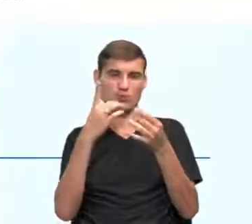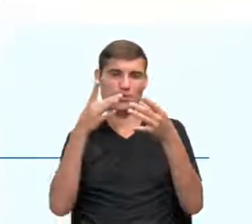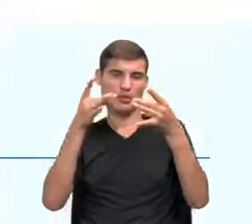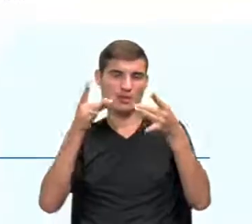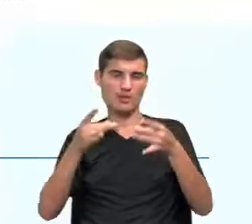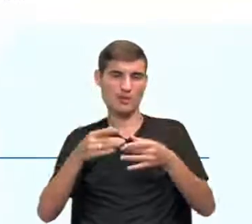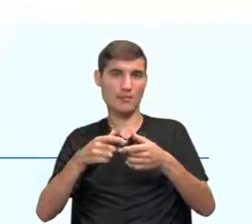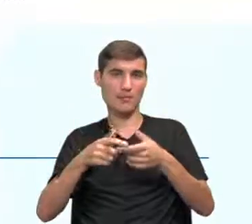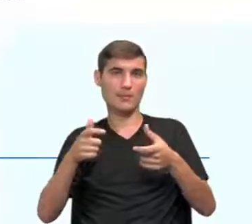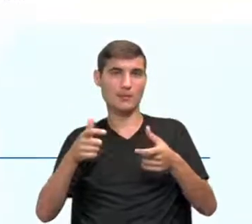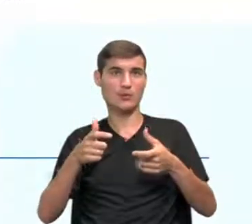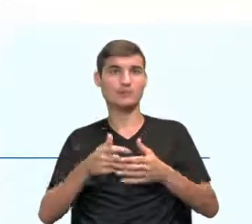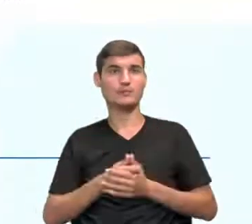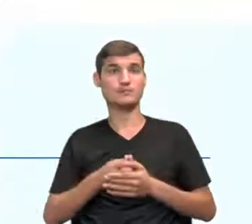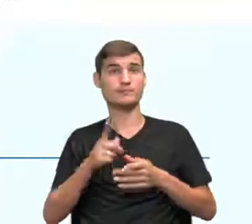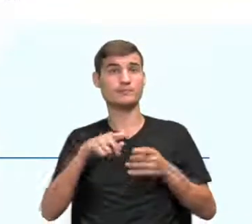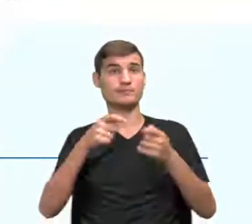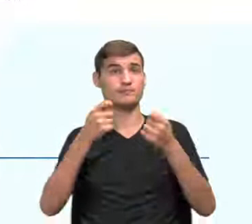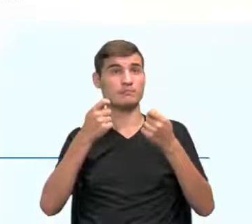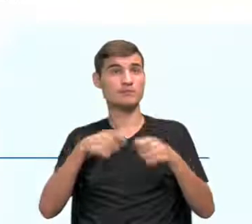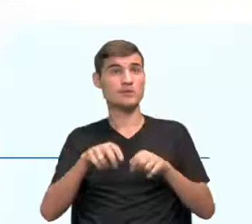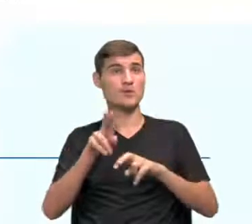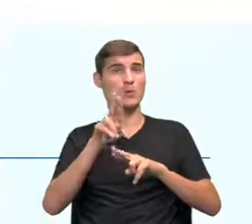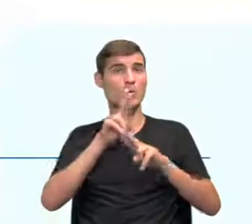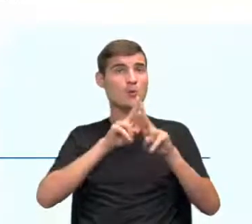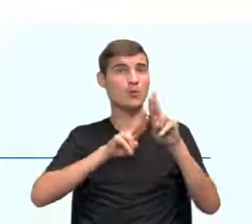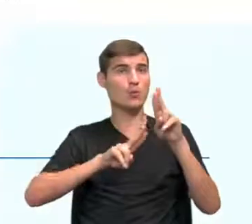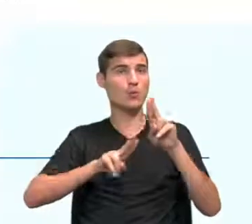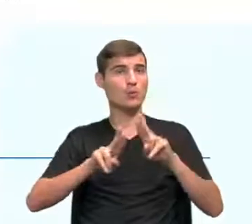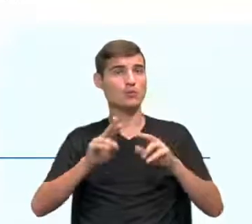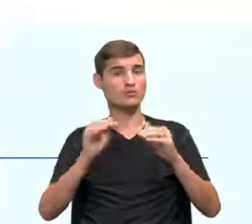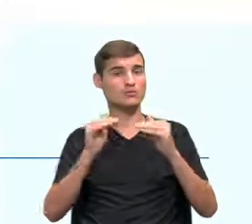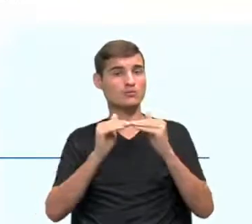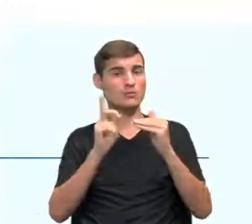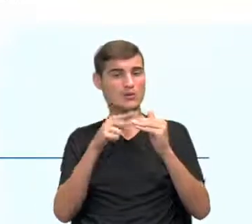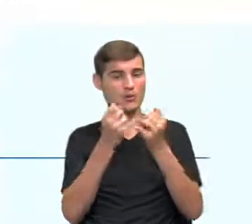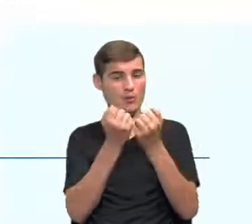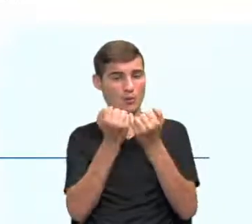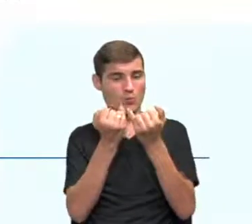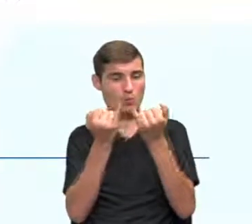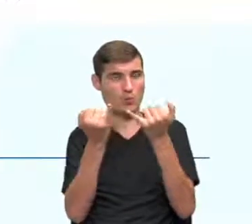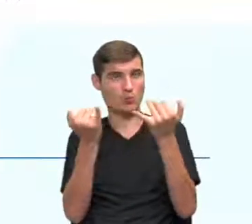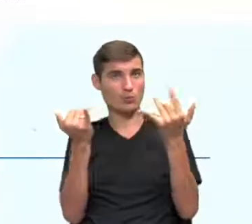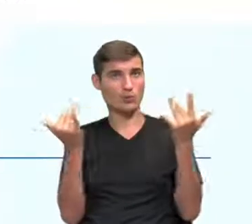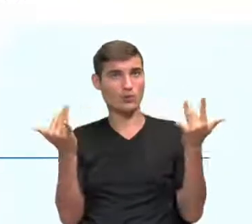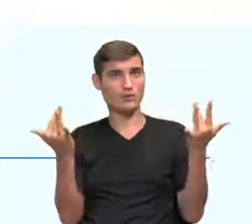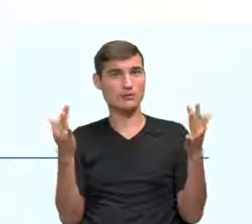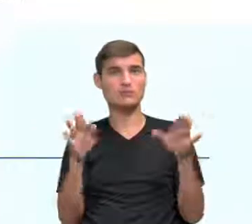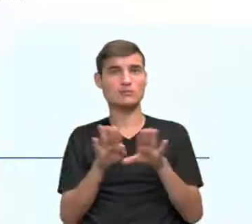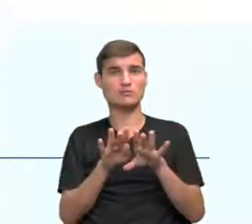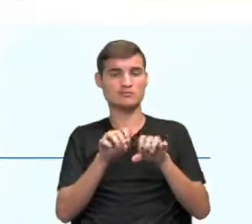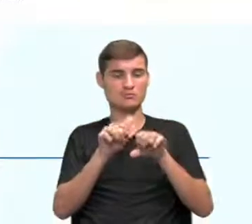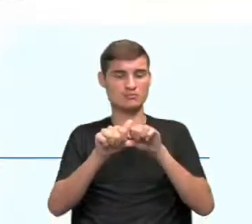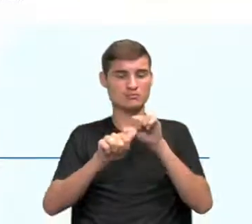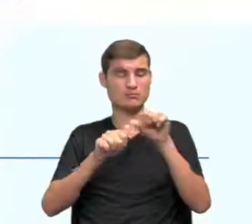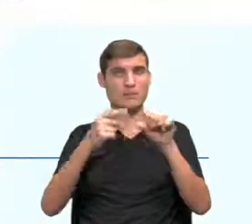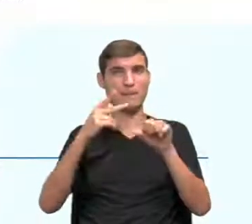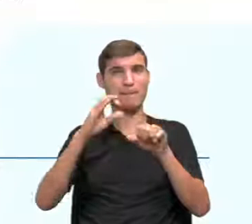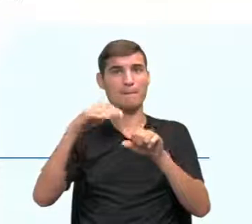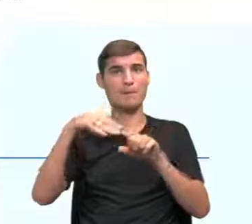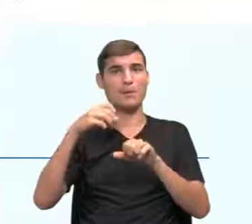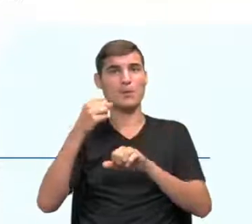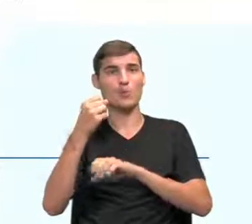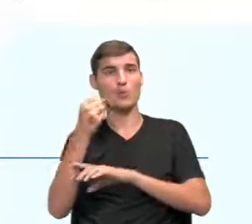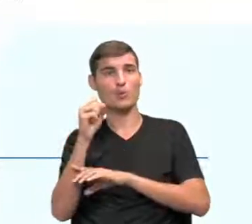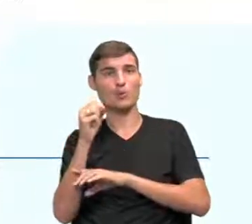mais aqui. Você tem que utilizar, ele utiliza quantização e modulação